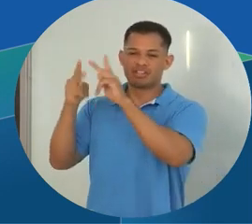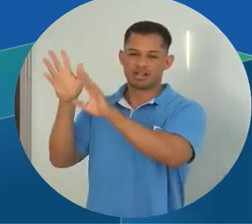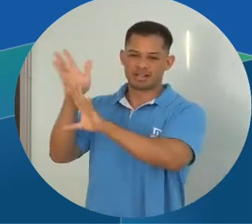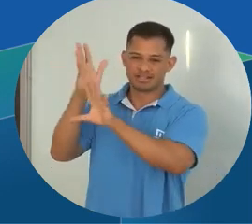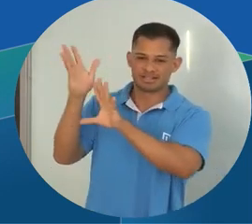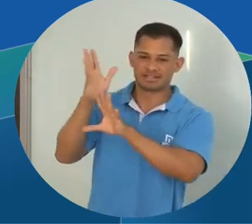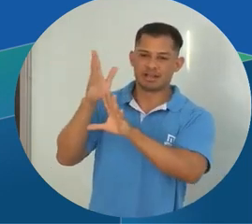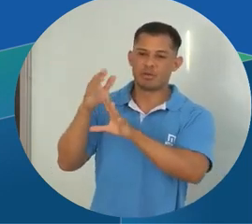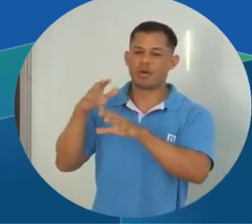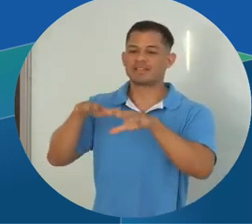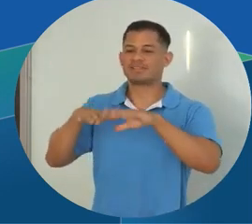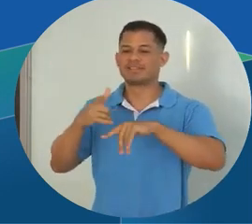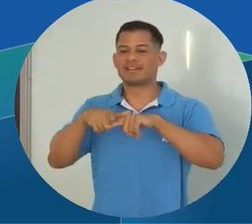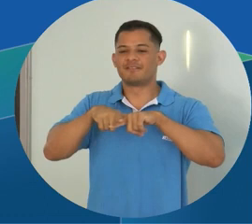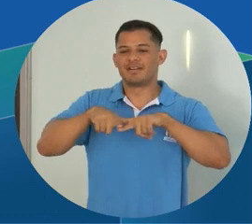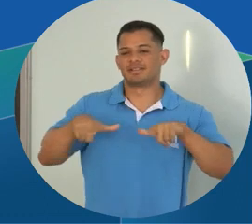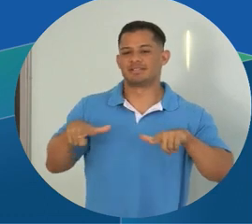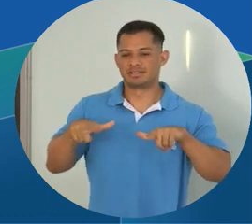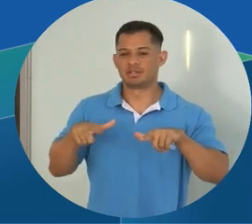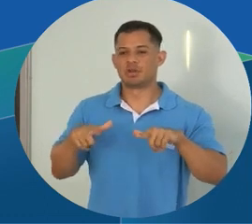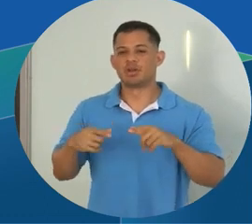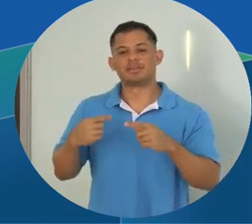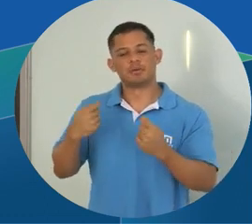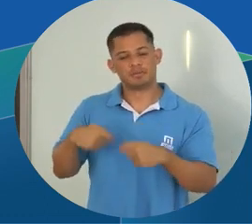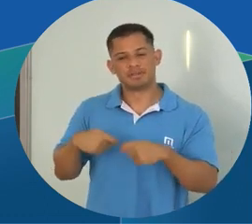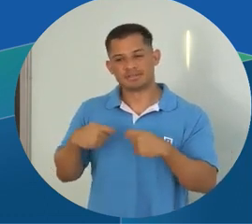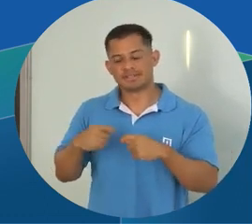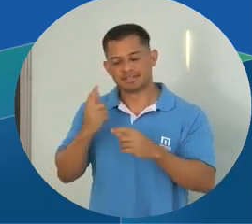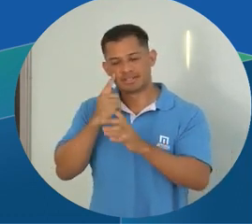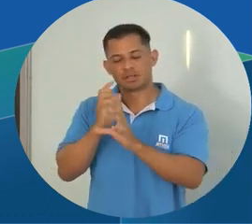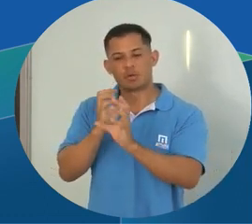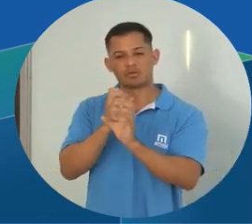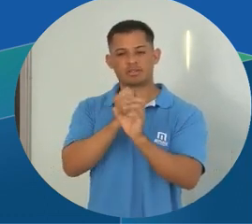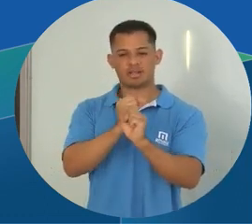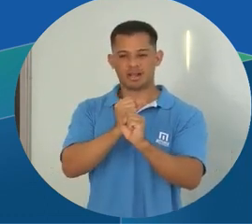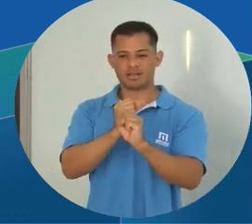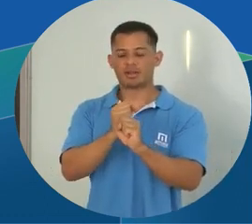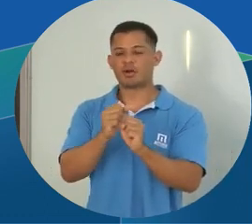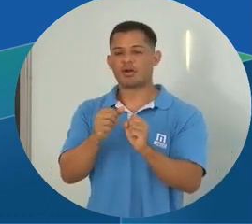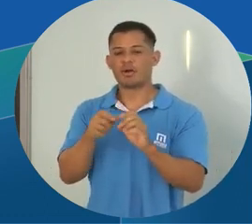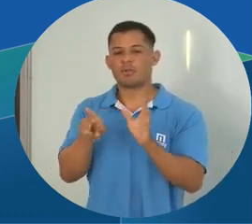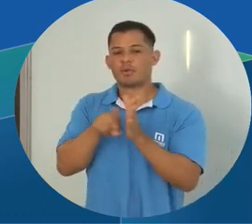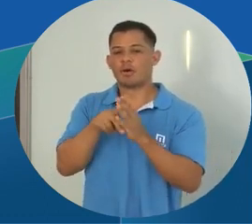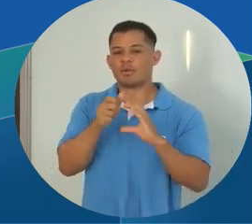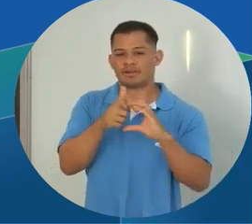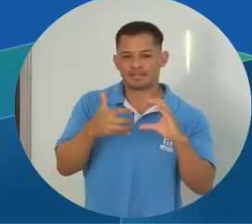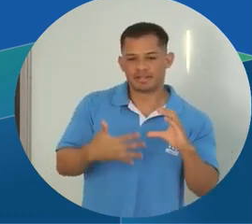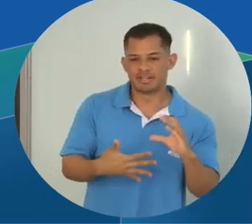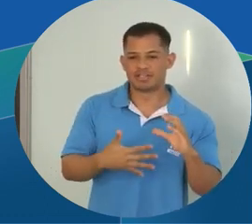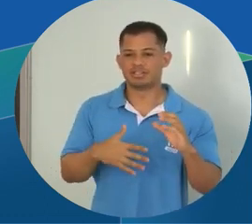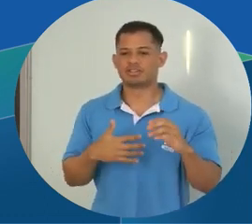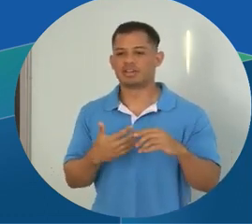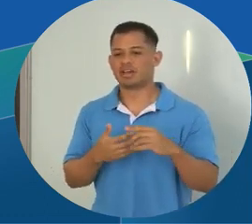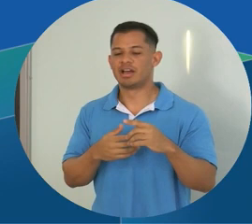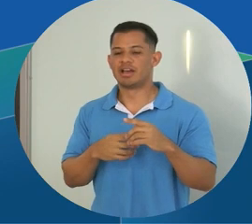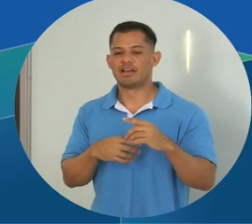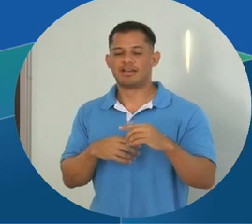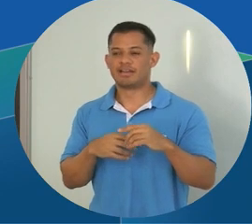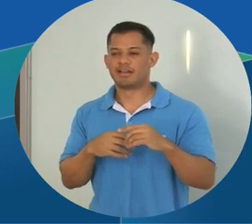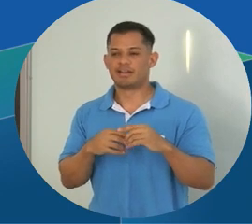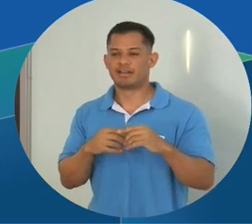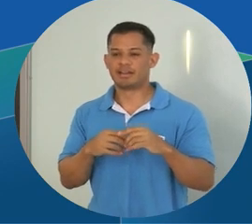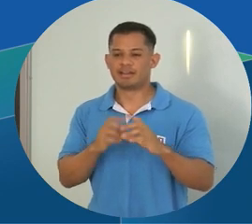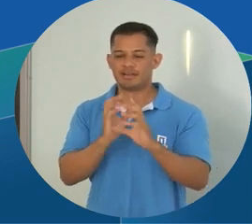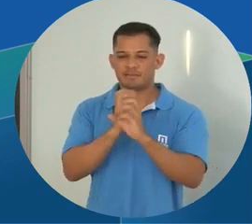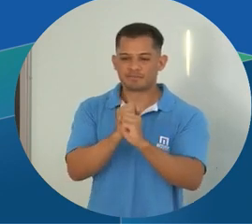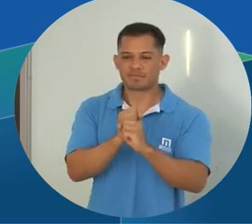vazios dentro do maciço e precisavam ser considerados para as características geométricas de peso, volumetria, centroide,